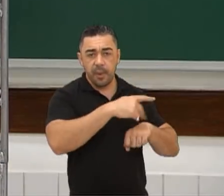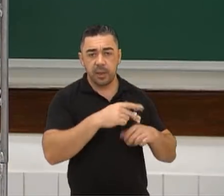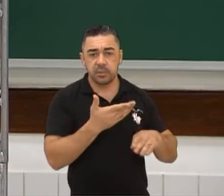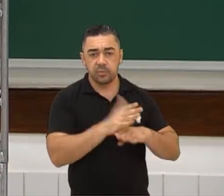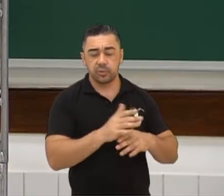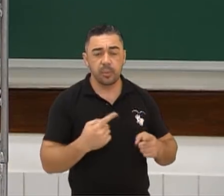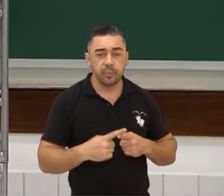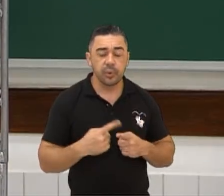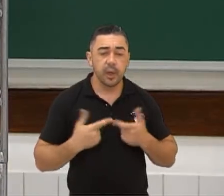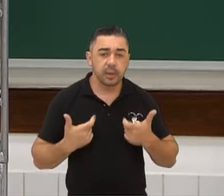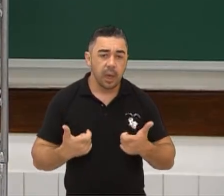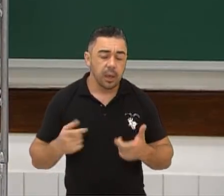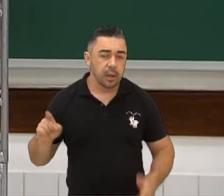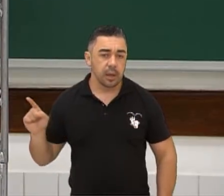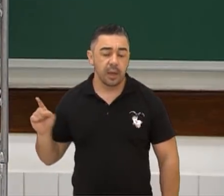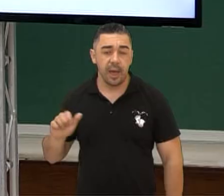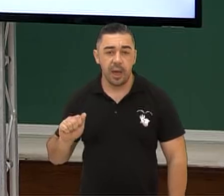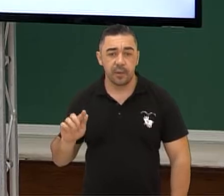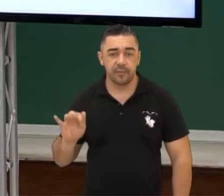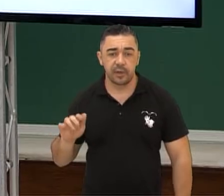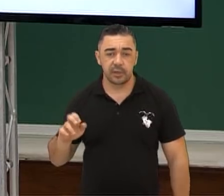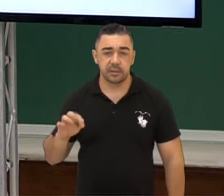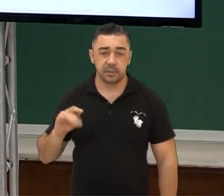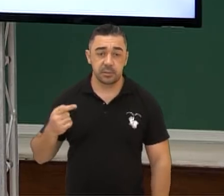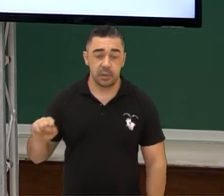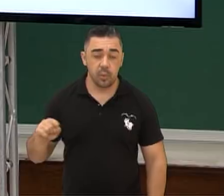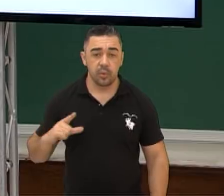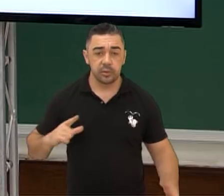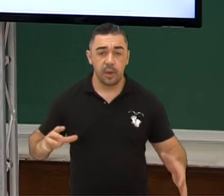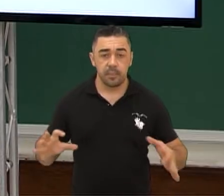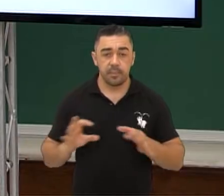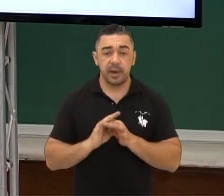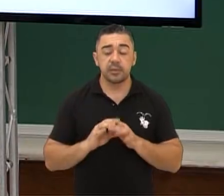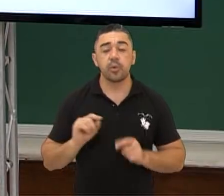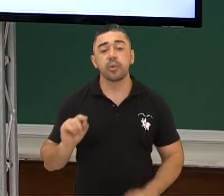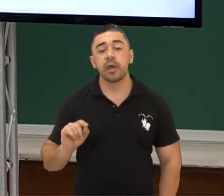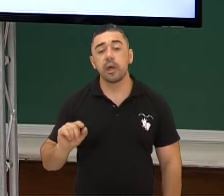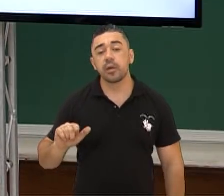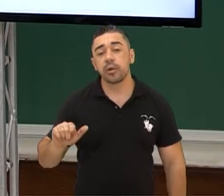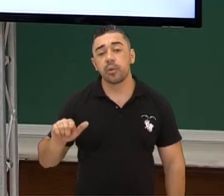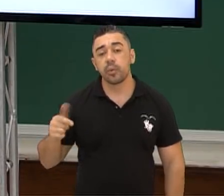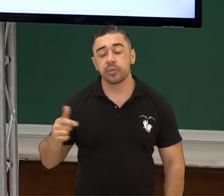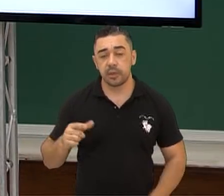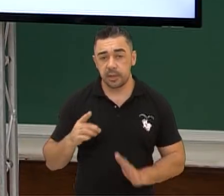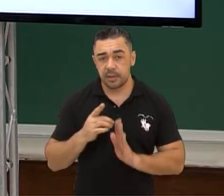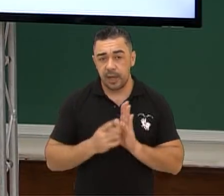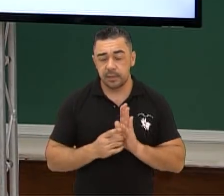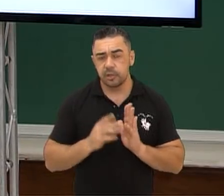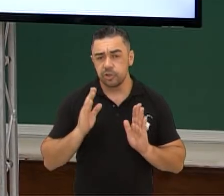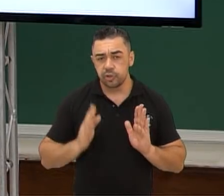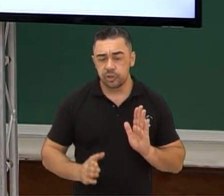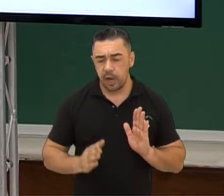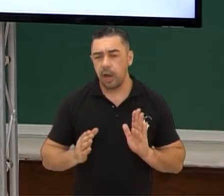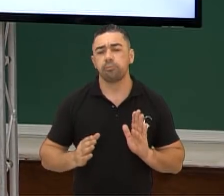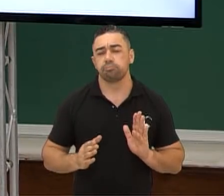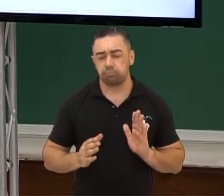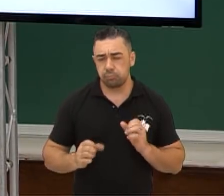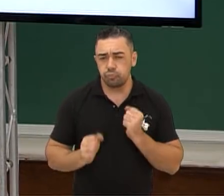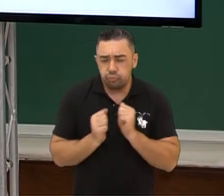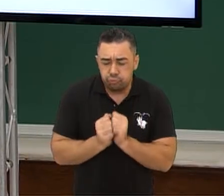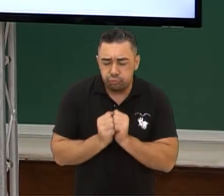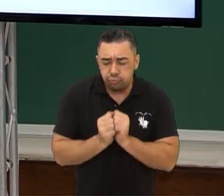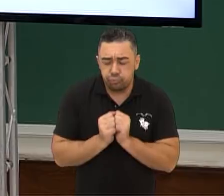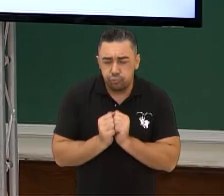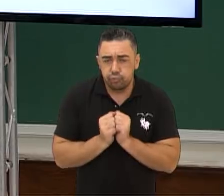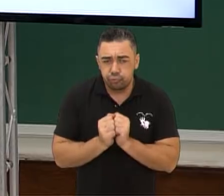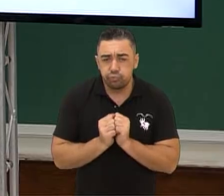Por que essa guerra? O Afeganistão era um parceiro muito tradicional de muitas décadas da União Soviética. Muito